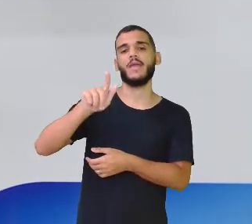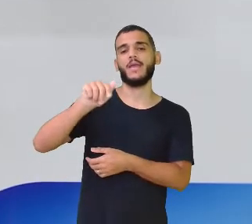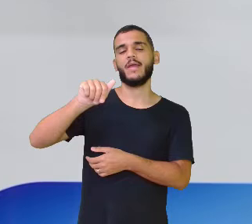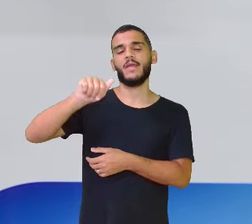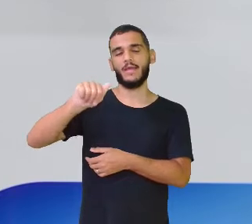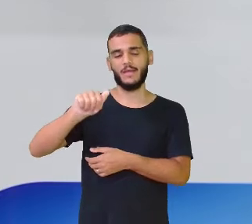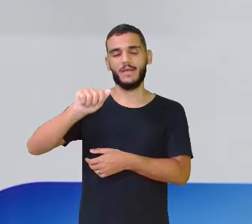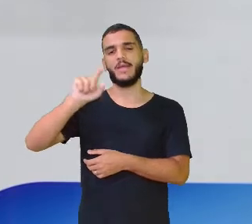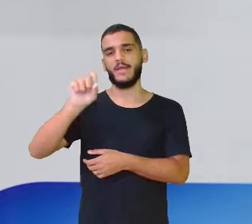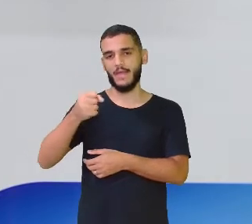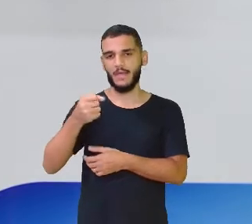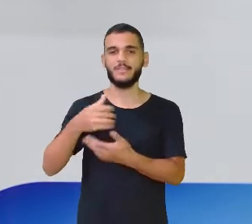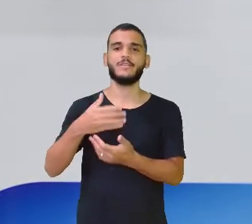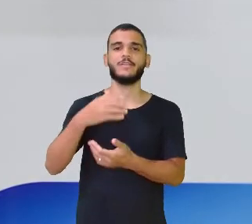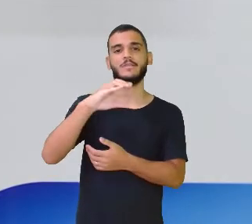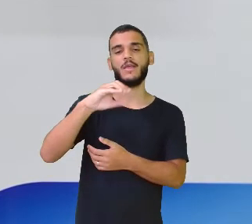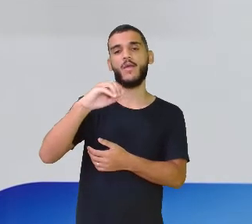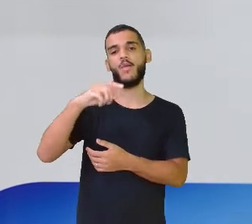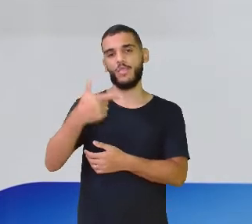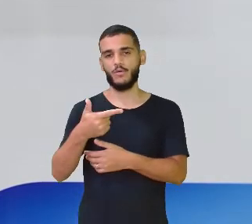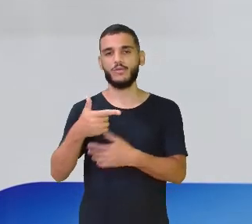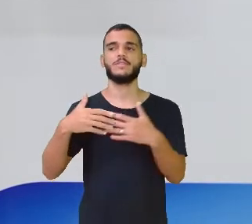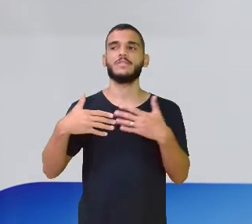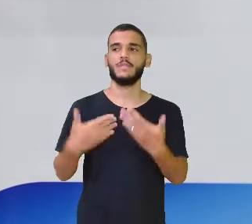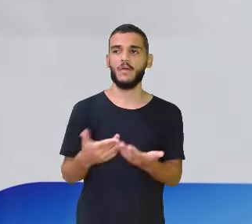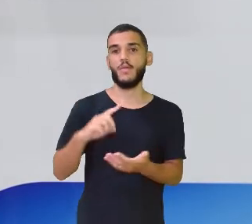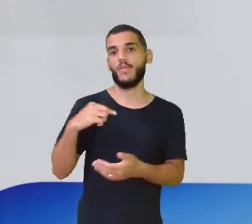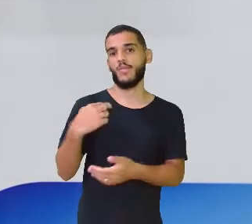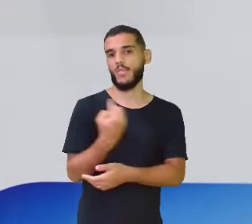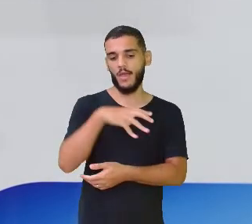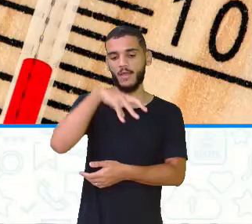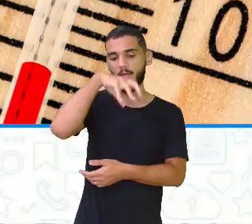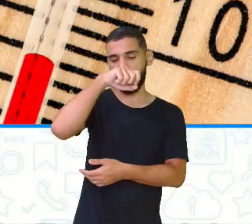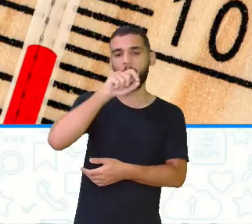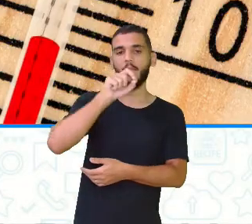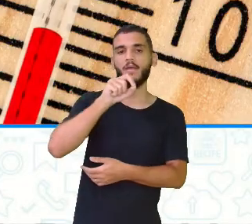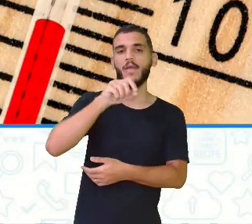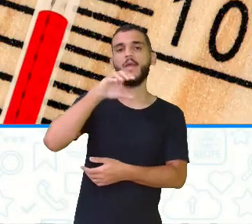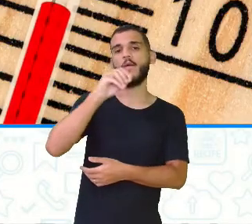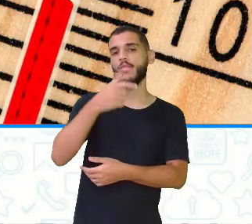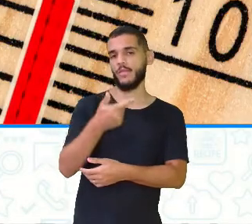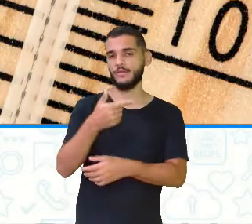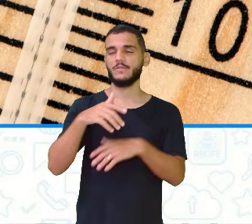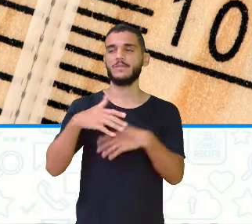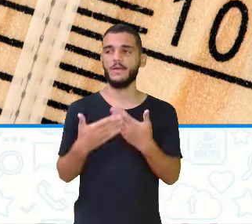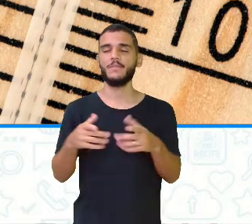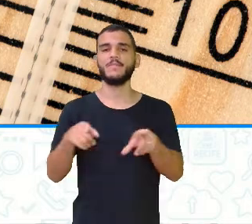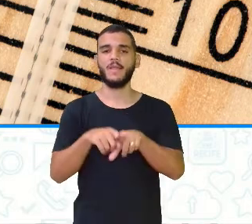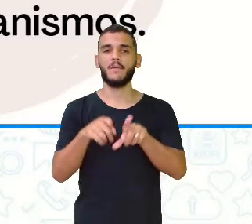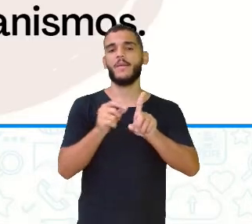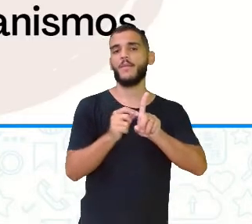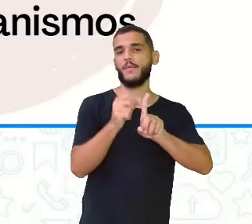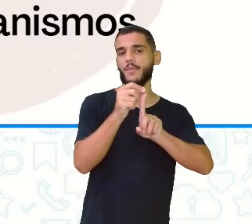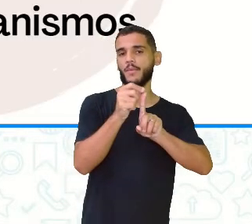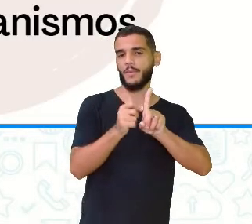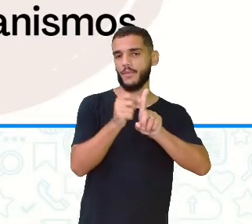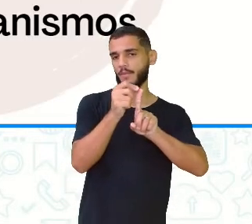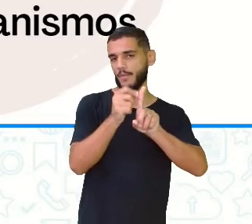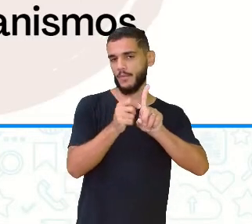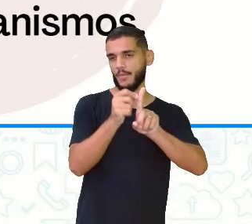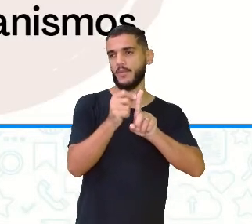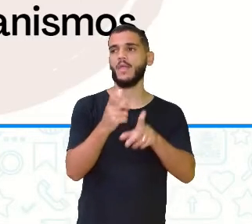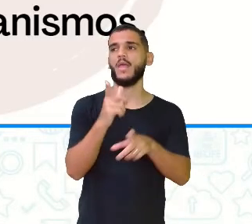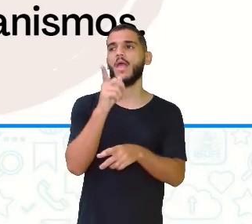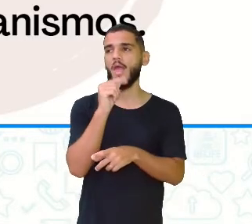ar, tá bom? E nós respiramos o quê? O oxigênio. Também tem a questão da temperatura. A temperatura